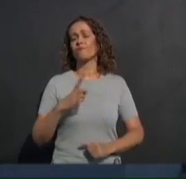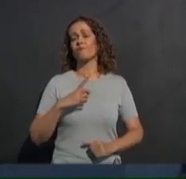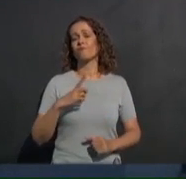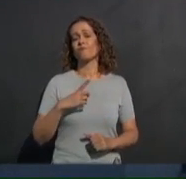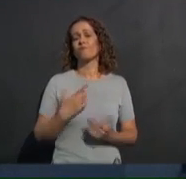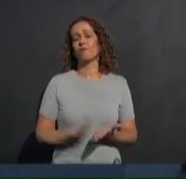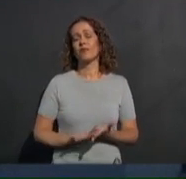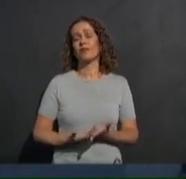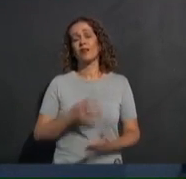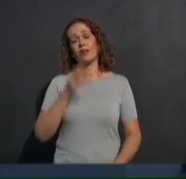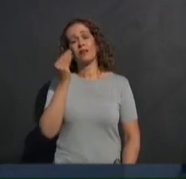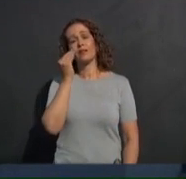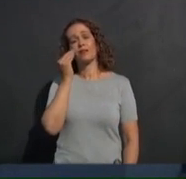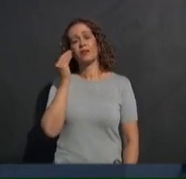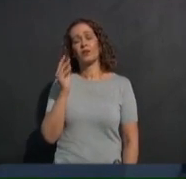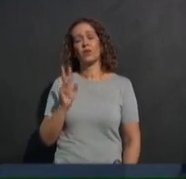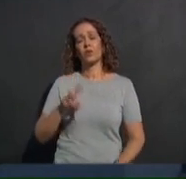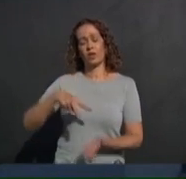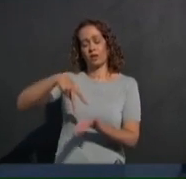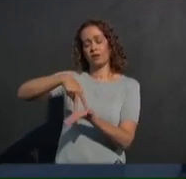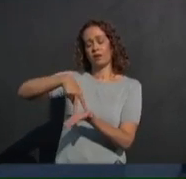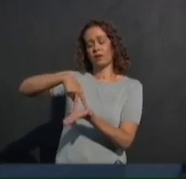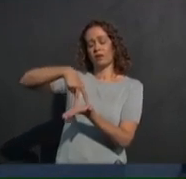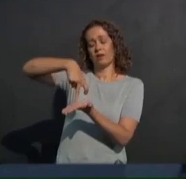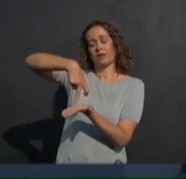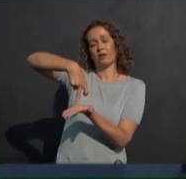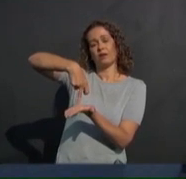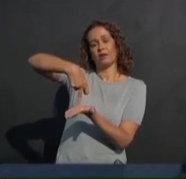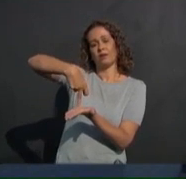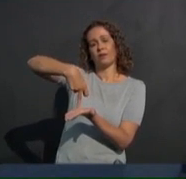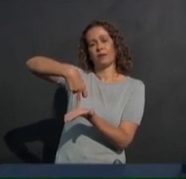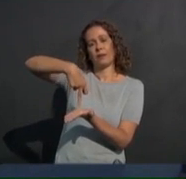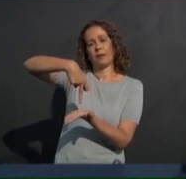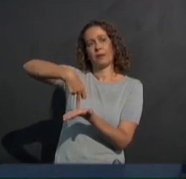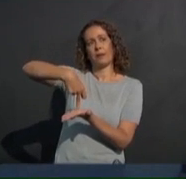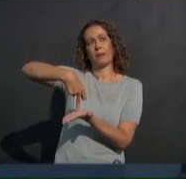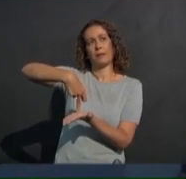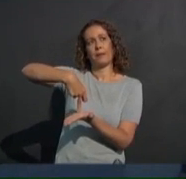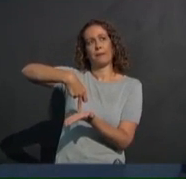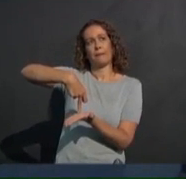só. Então vamos lá. Um, dois e...